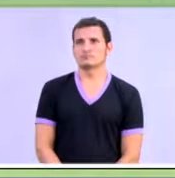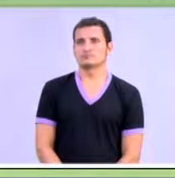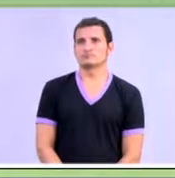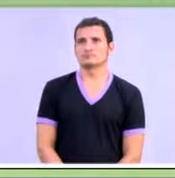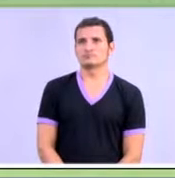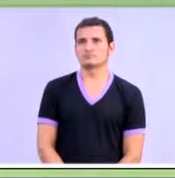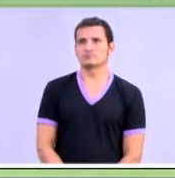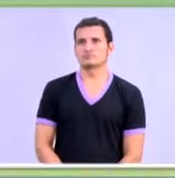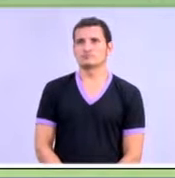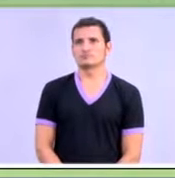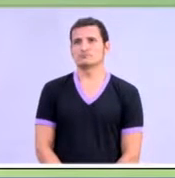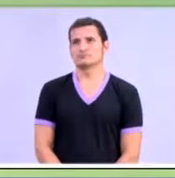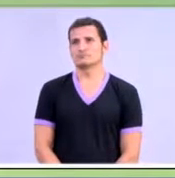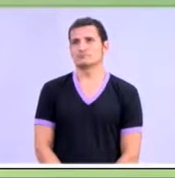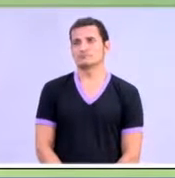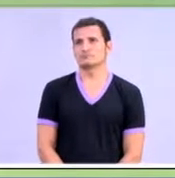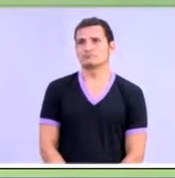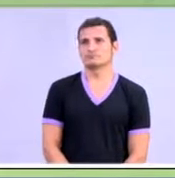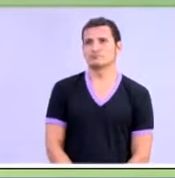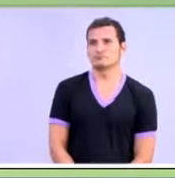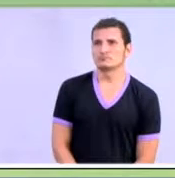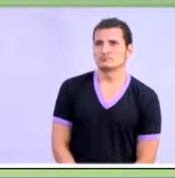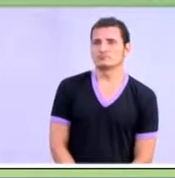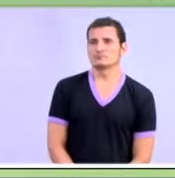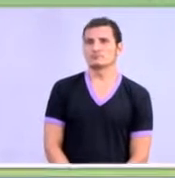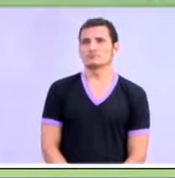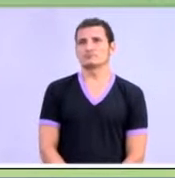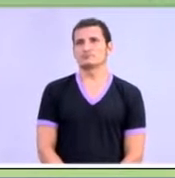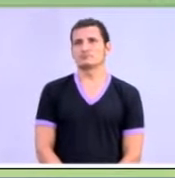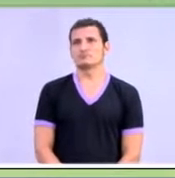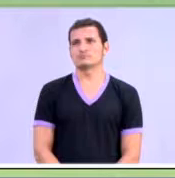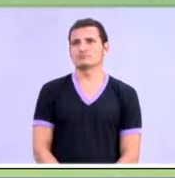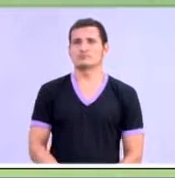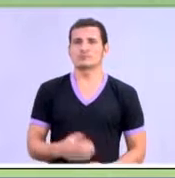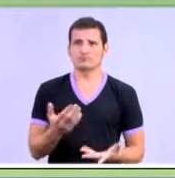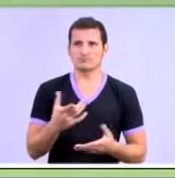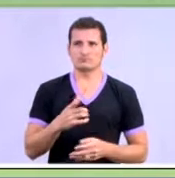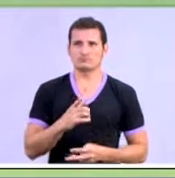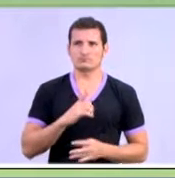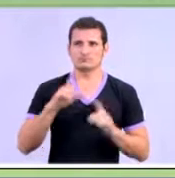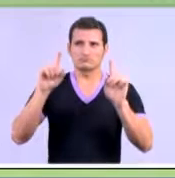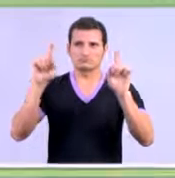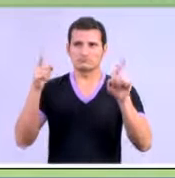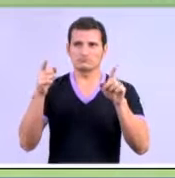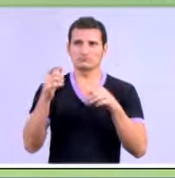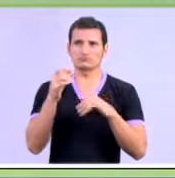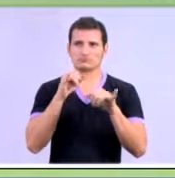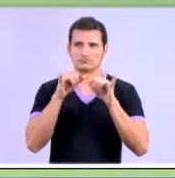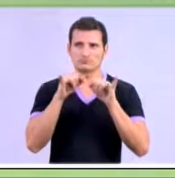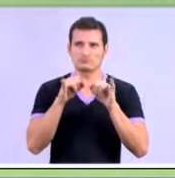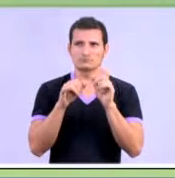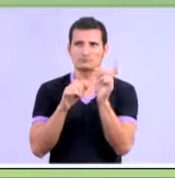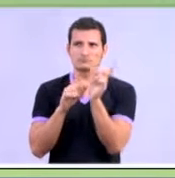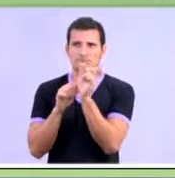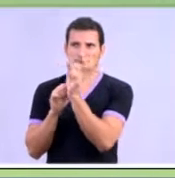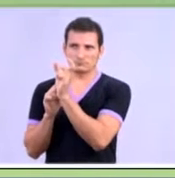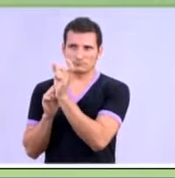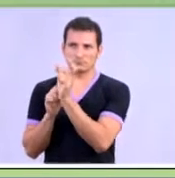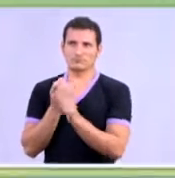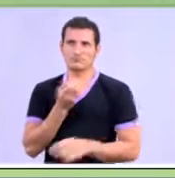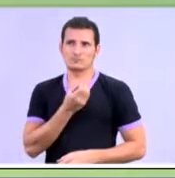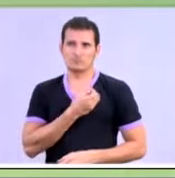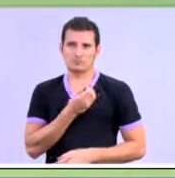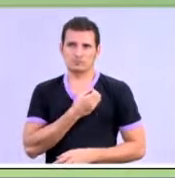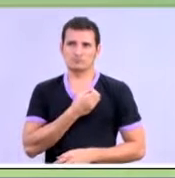não tem tipo de retorno, o mesmo nome da classe, conta corrente. Agora eu passaria 3 informações, o número, o titular